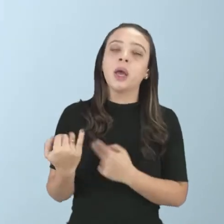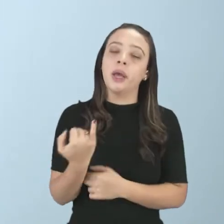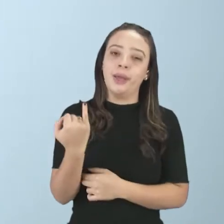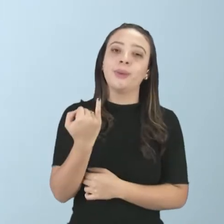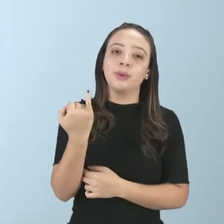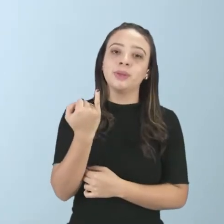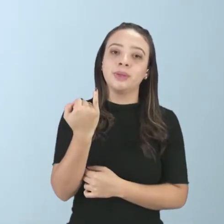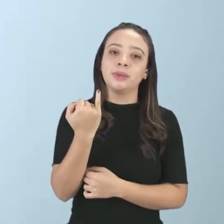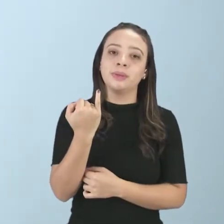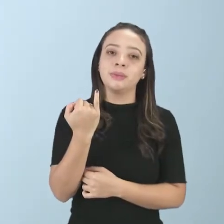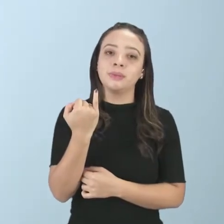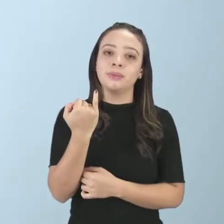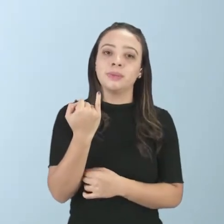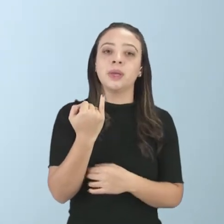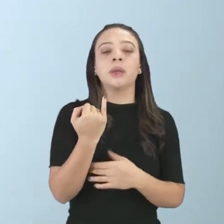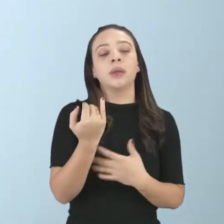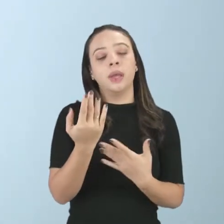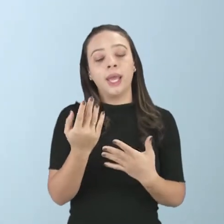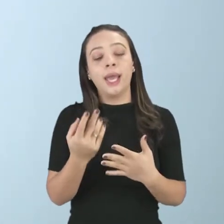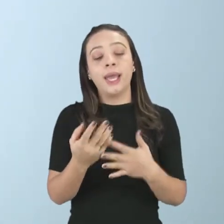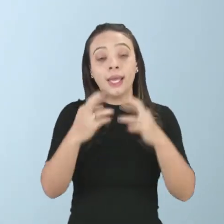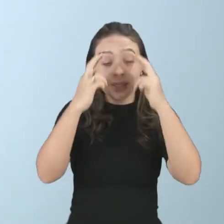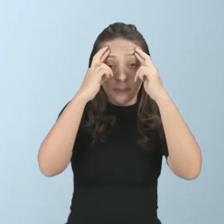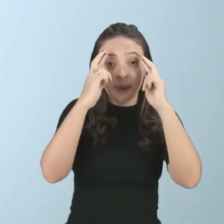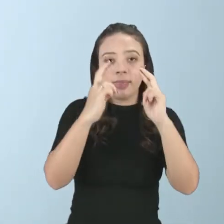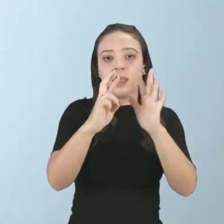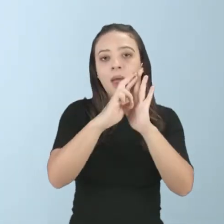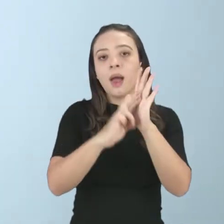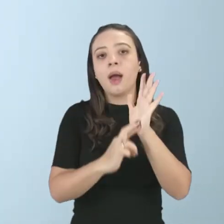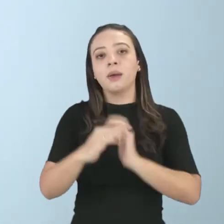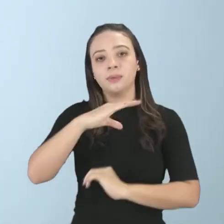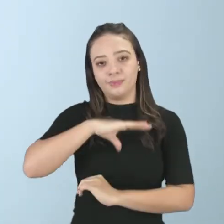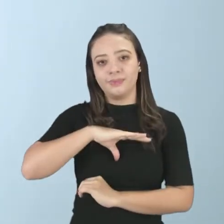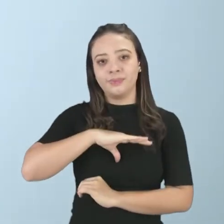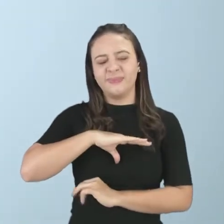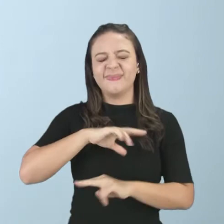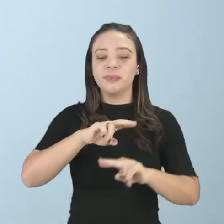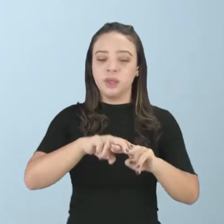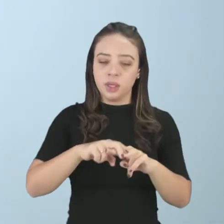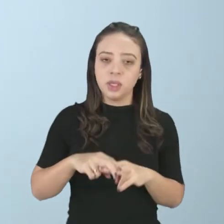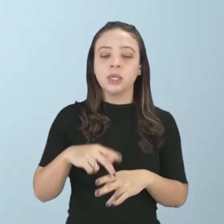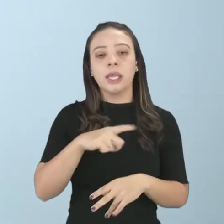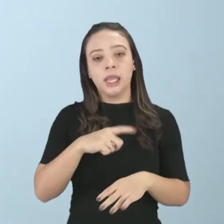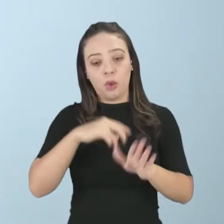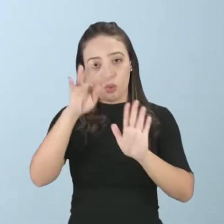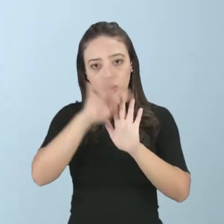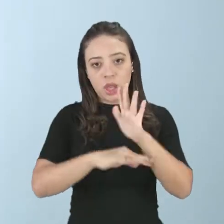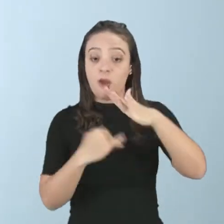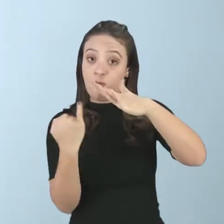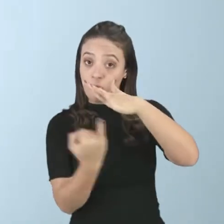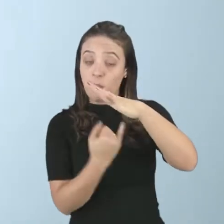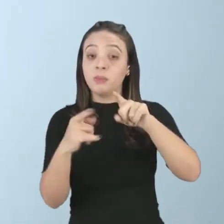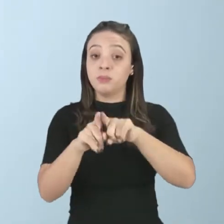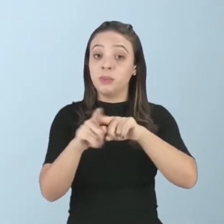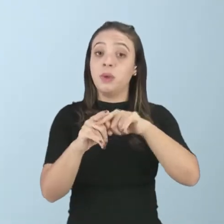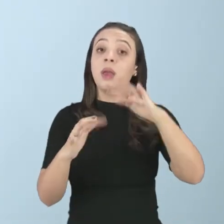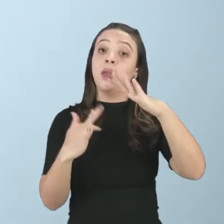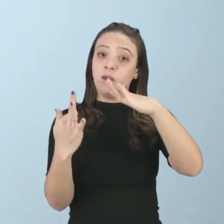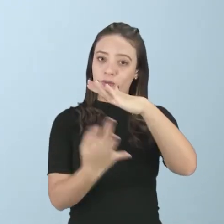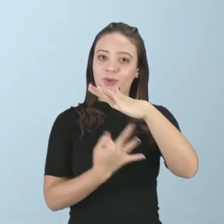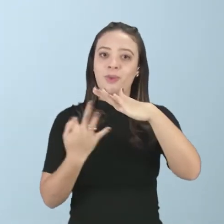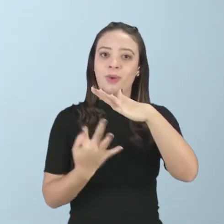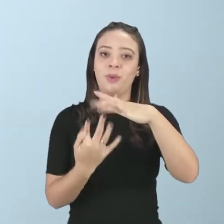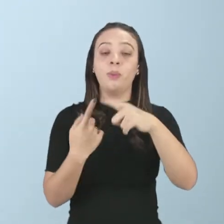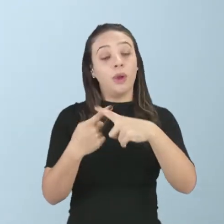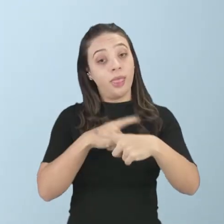adequações com relação à gramática. Por isso que é um texto que ele vai lidar com formal e com informal. Porque nós temos o